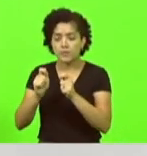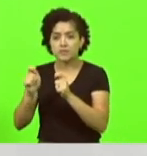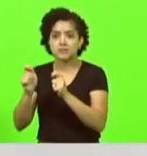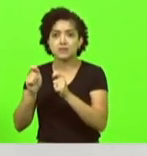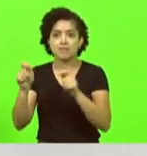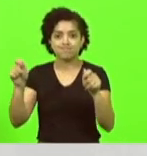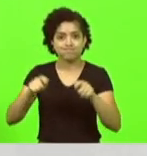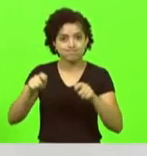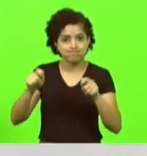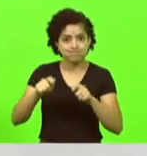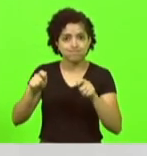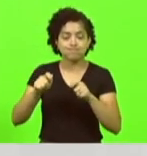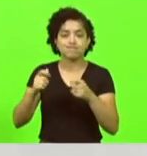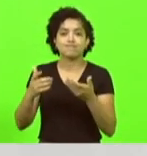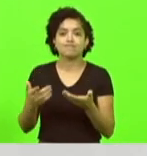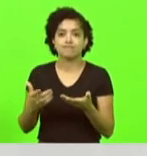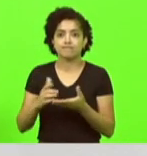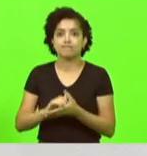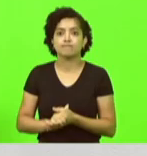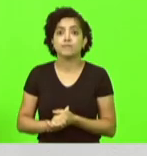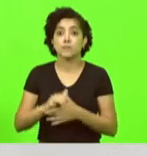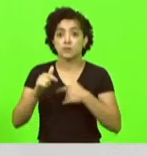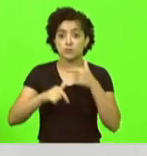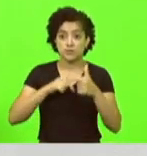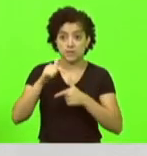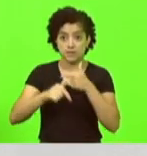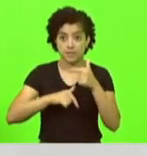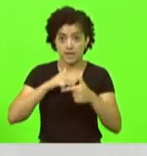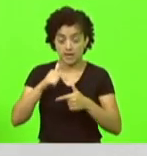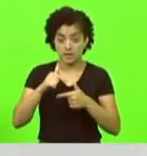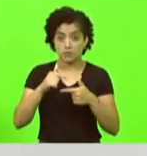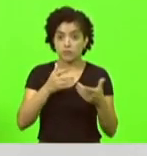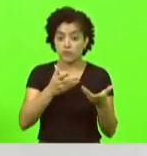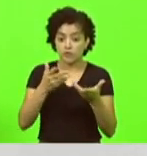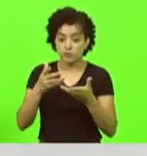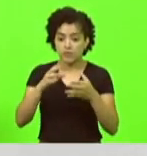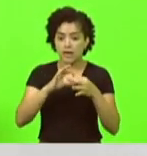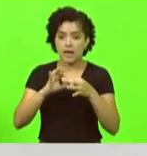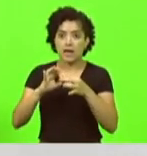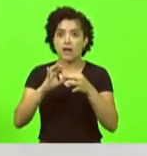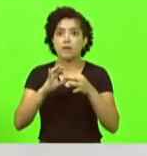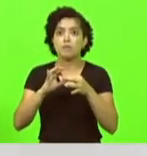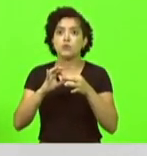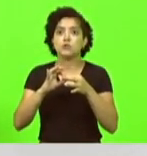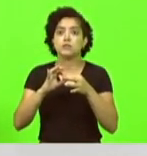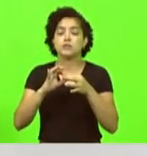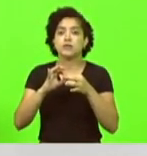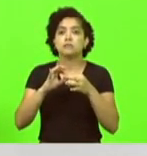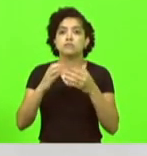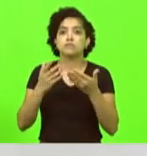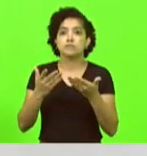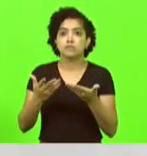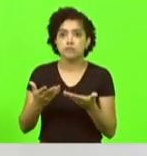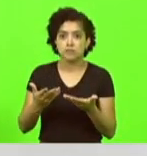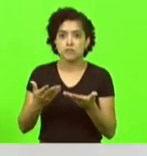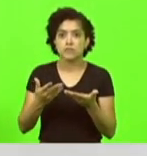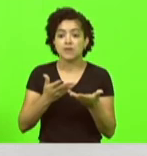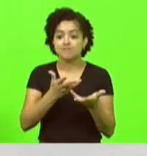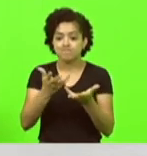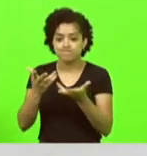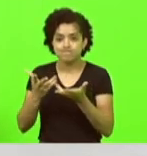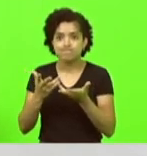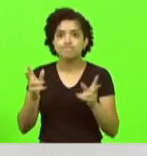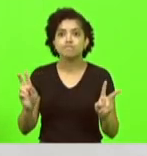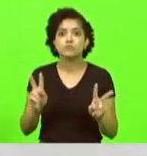que temos o nosso trabalho foi em busca desta harmonia a e foi em busca da valorização